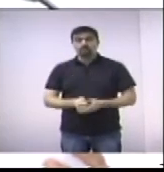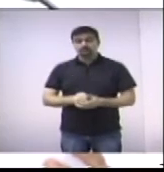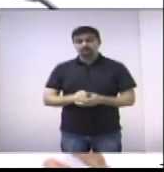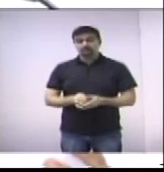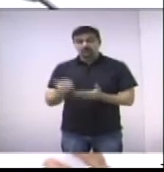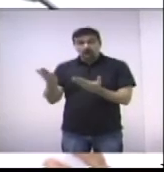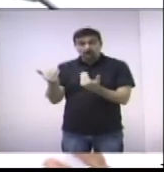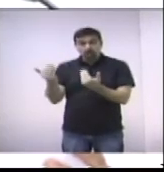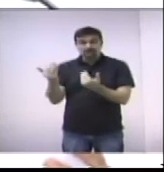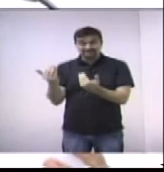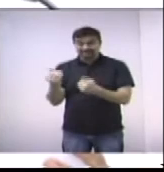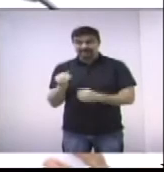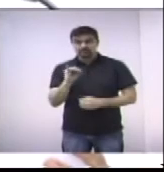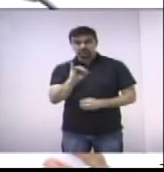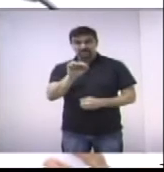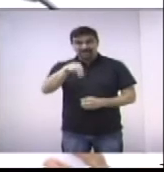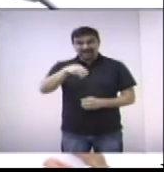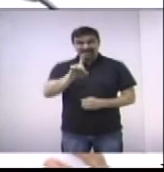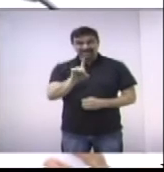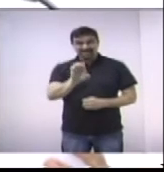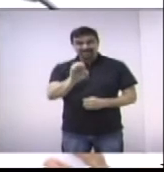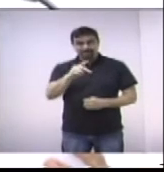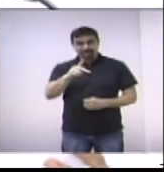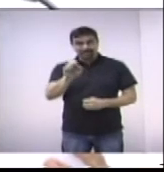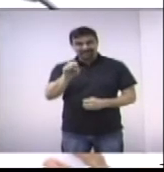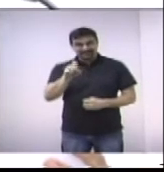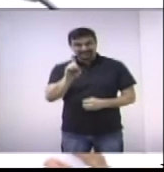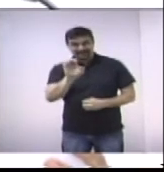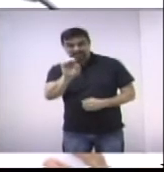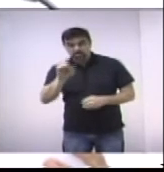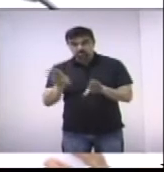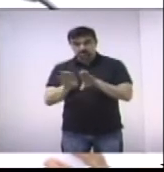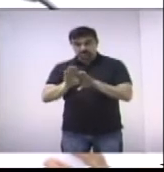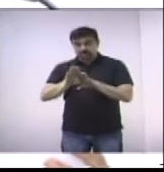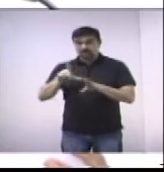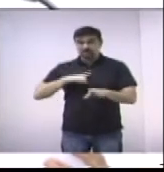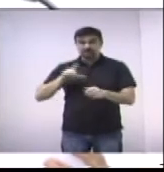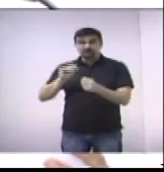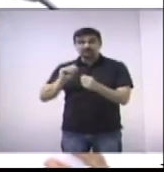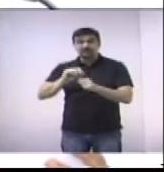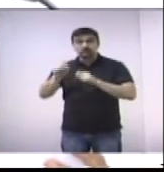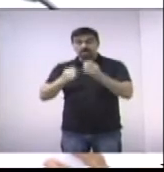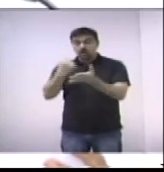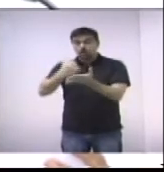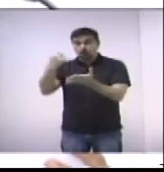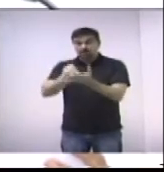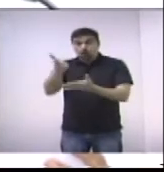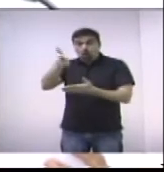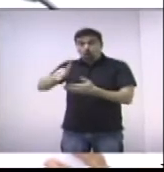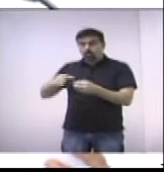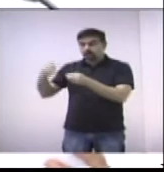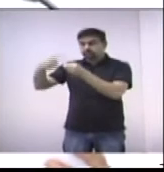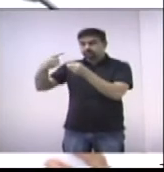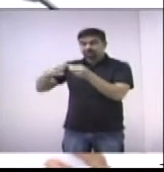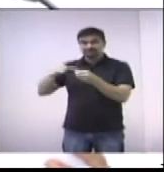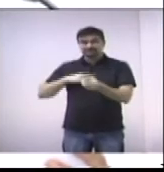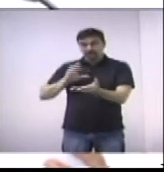possui um débito com a Prefeitura de Paulínia a título de multa de 2007, desde 2007, de